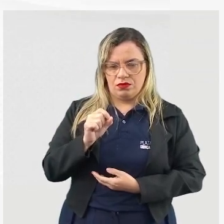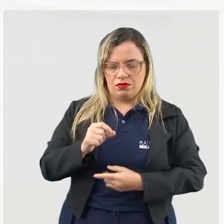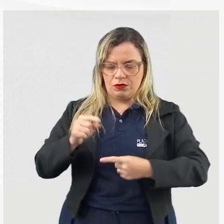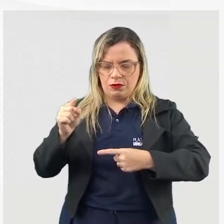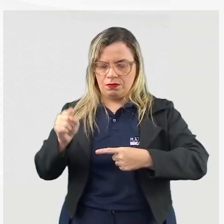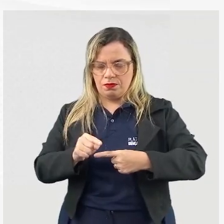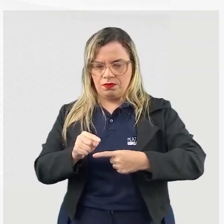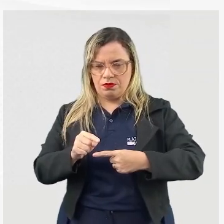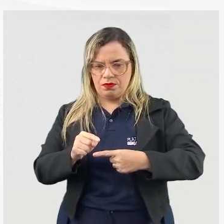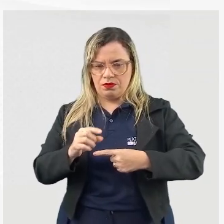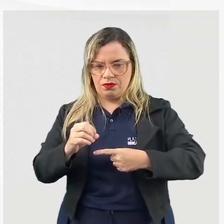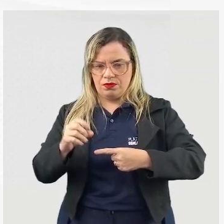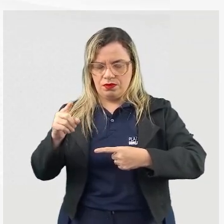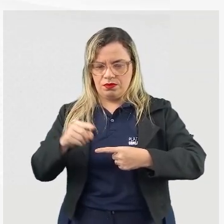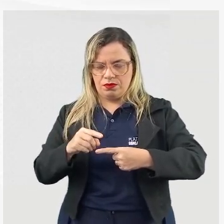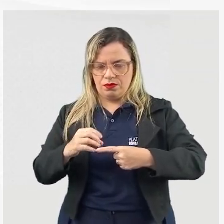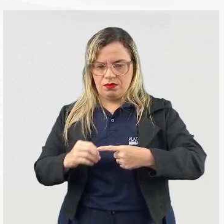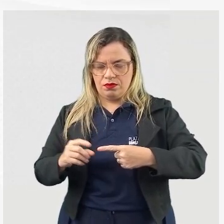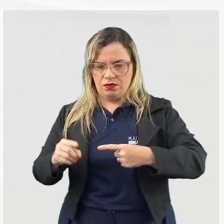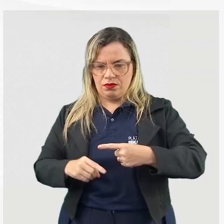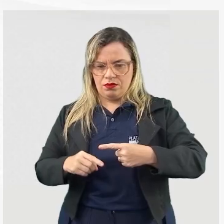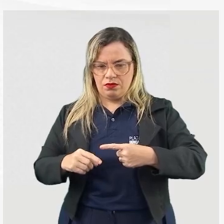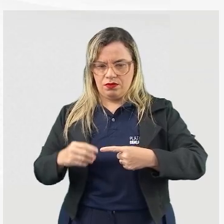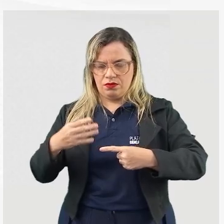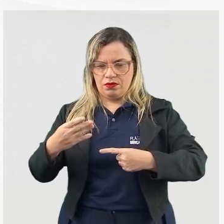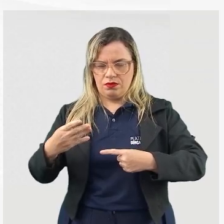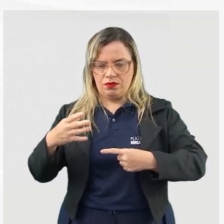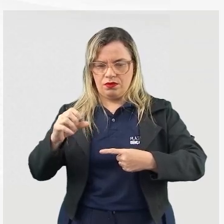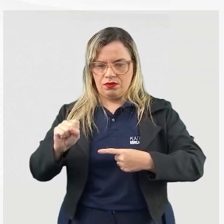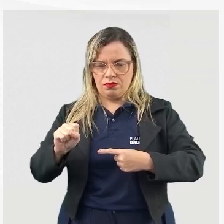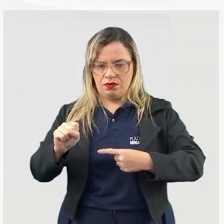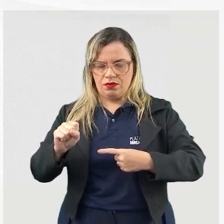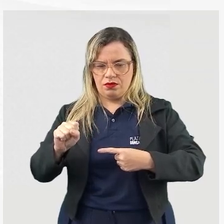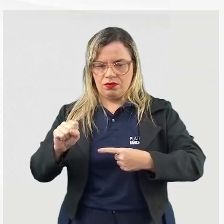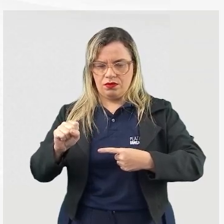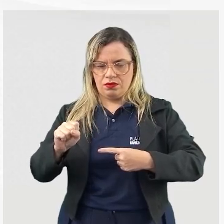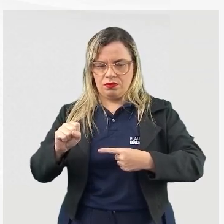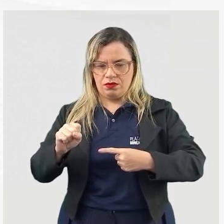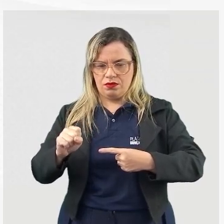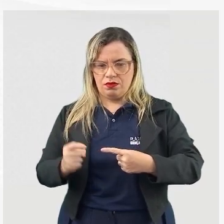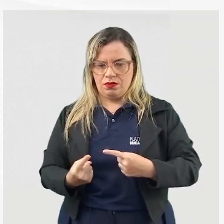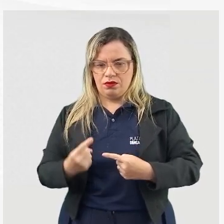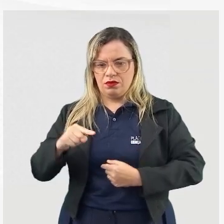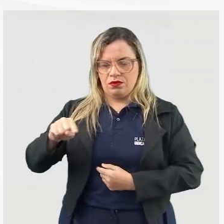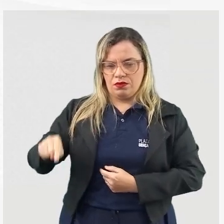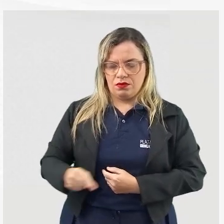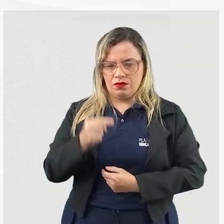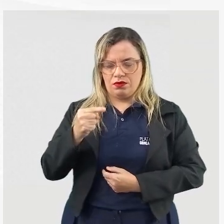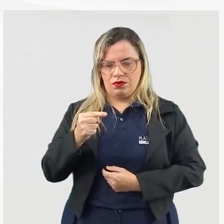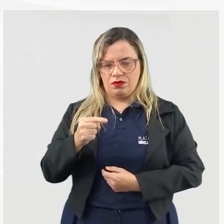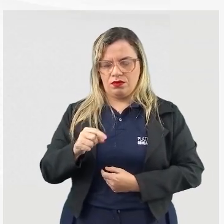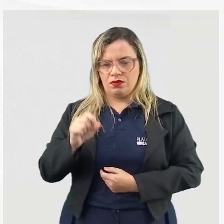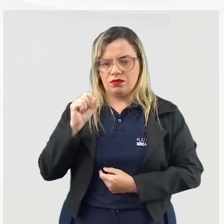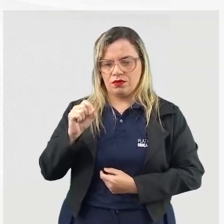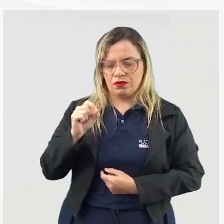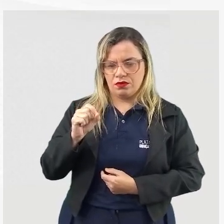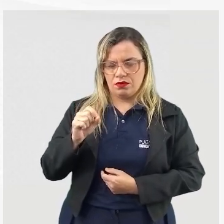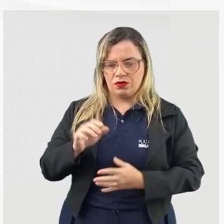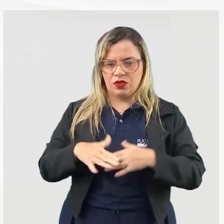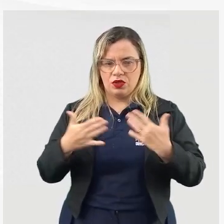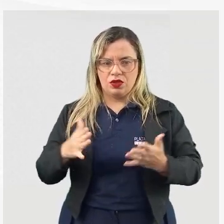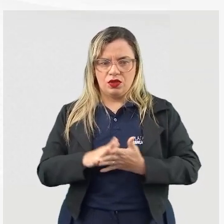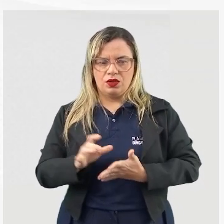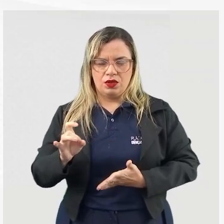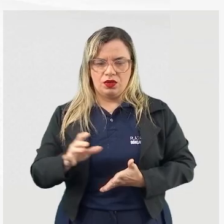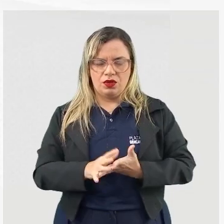Cortando o zero, vai ficar 48 sobre 1000. Só que eu não quero